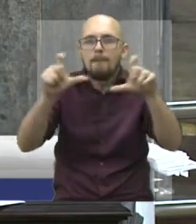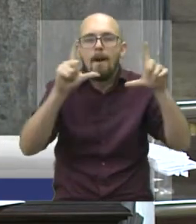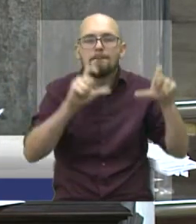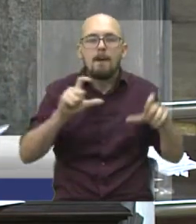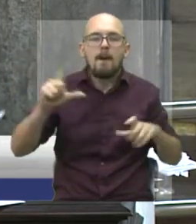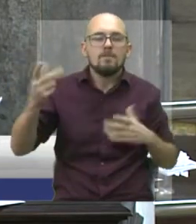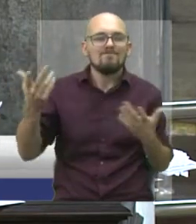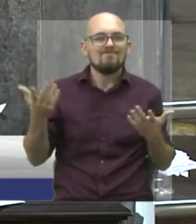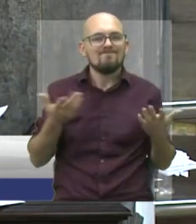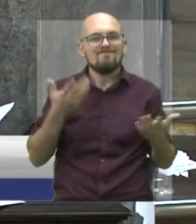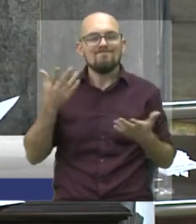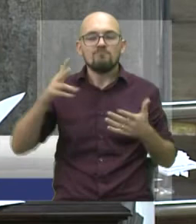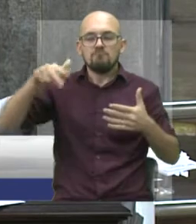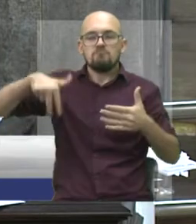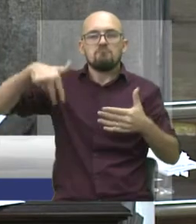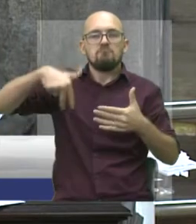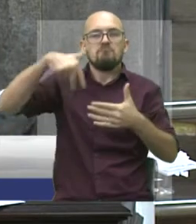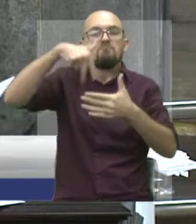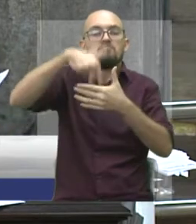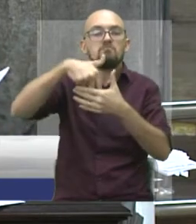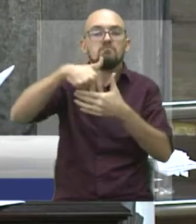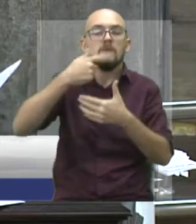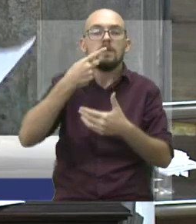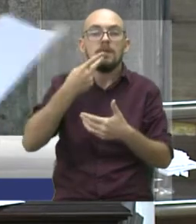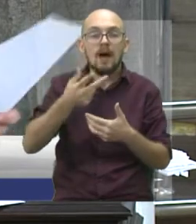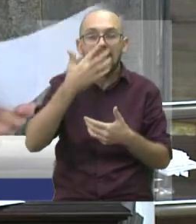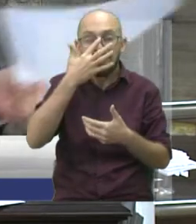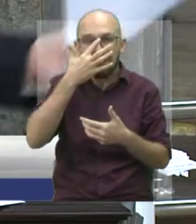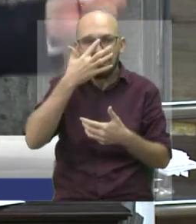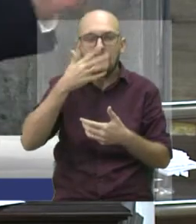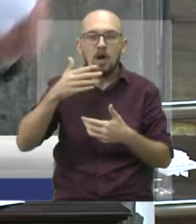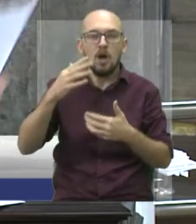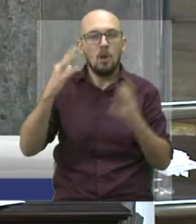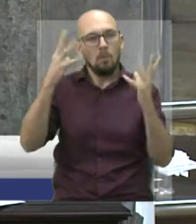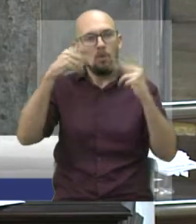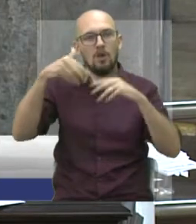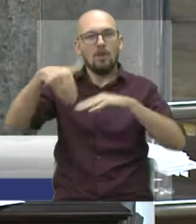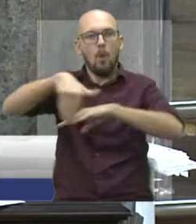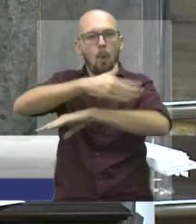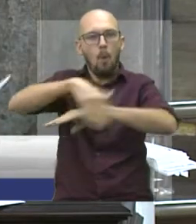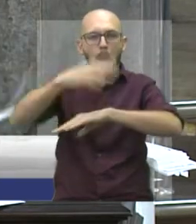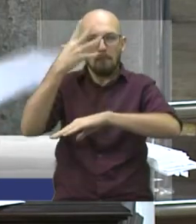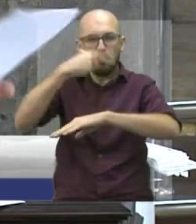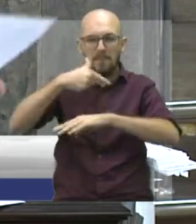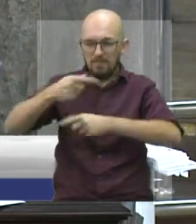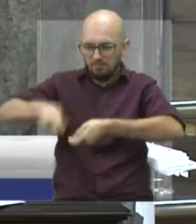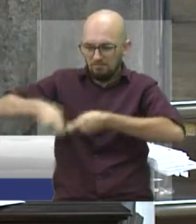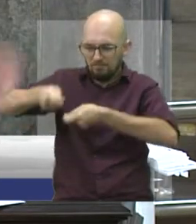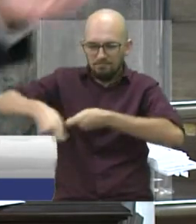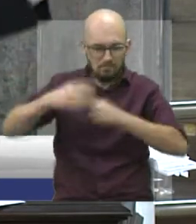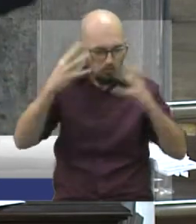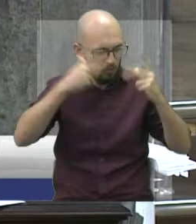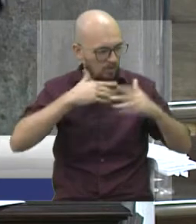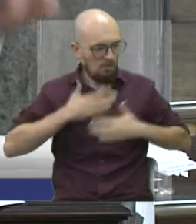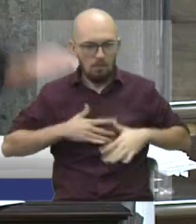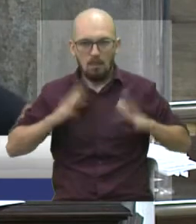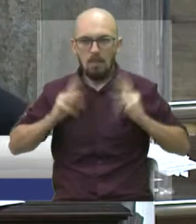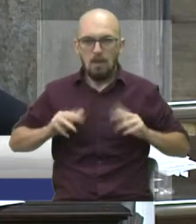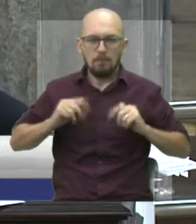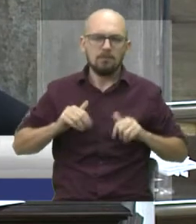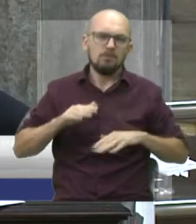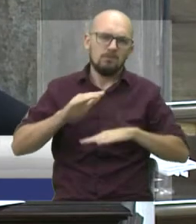né? Subir aqui e falar que o meio fio está bonito, isso não é papel de